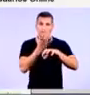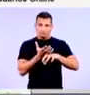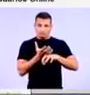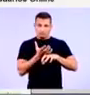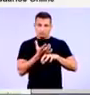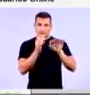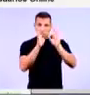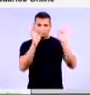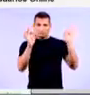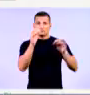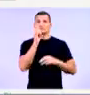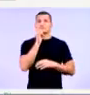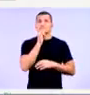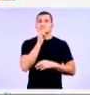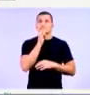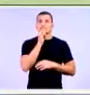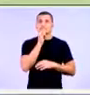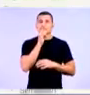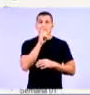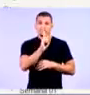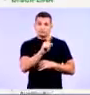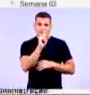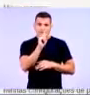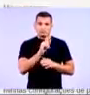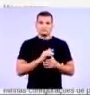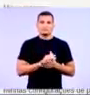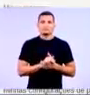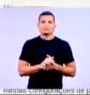exemplo. Clica.